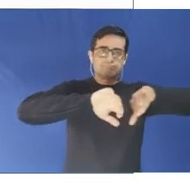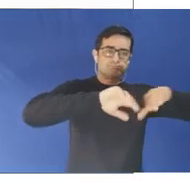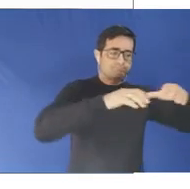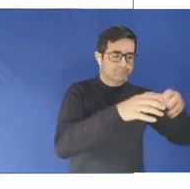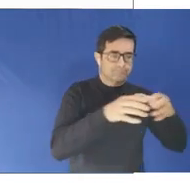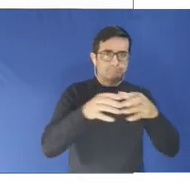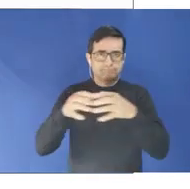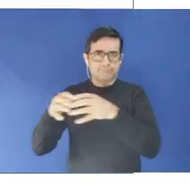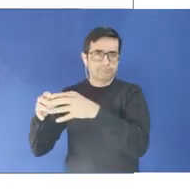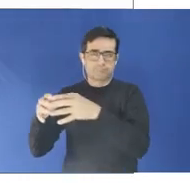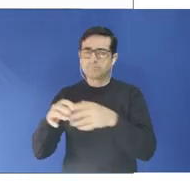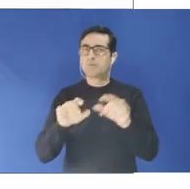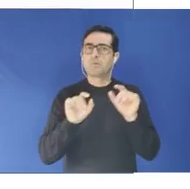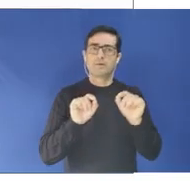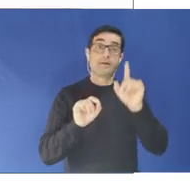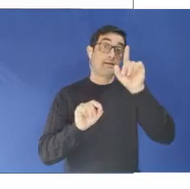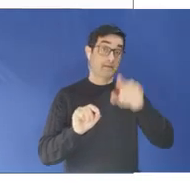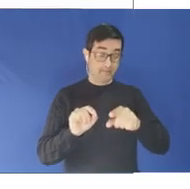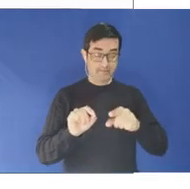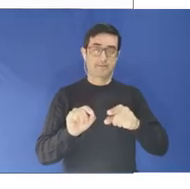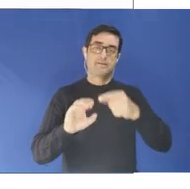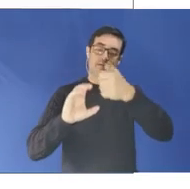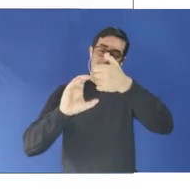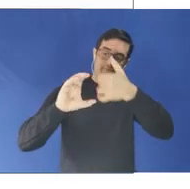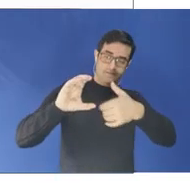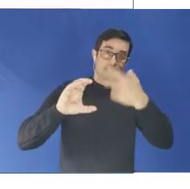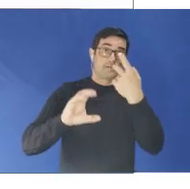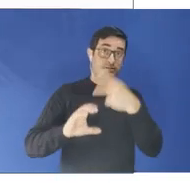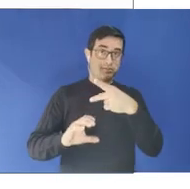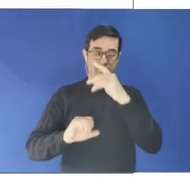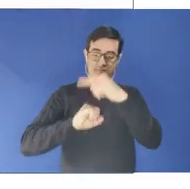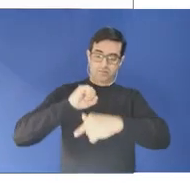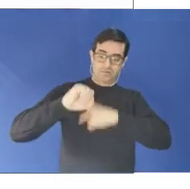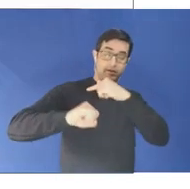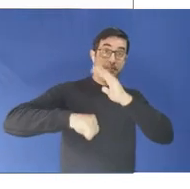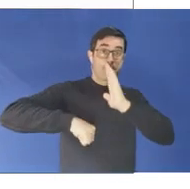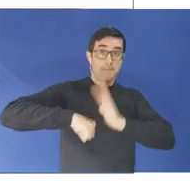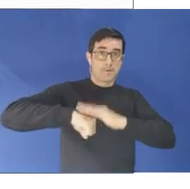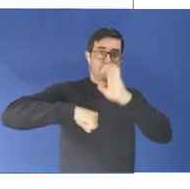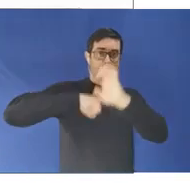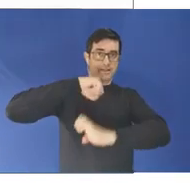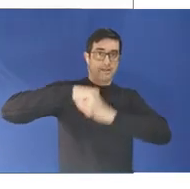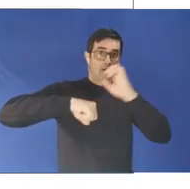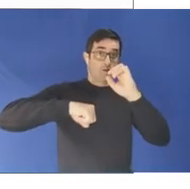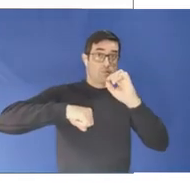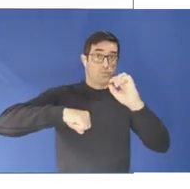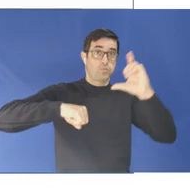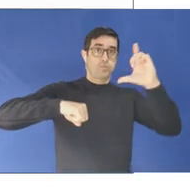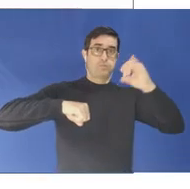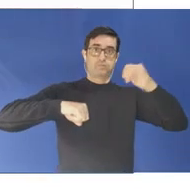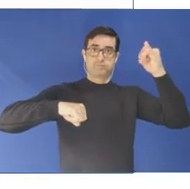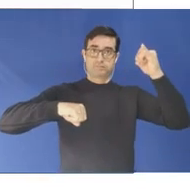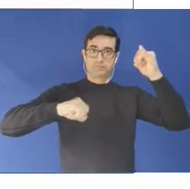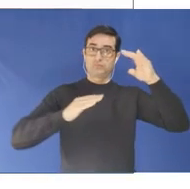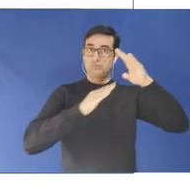Então, é que os elementos, né, apresentam, né, a característica é de apresentar o elétron mais energético